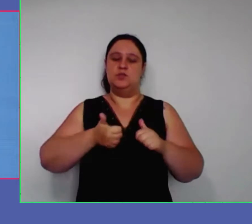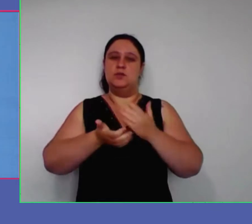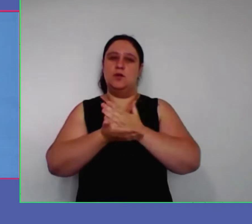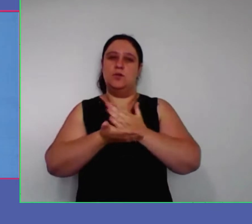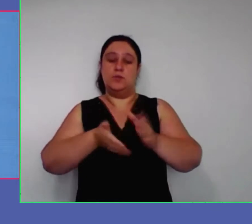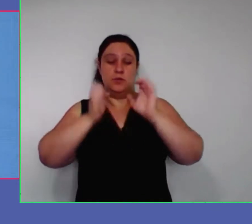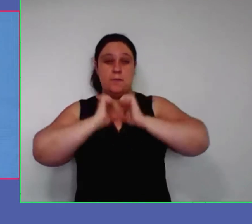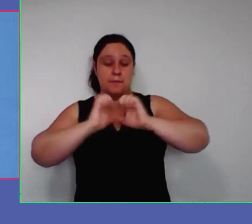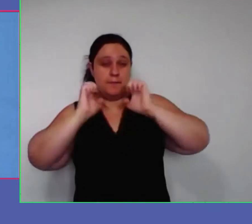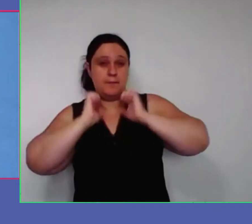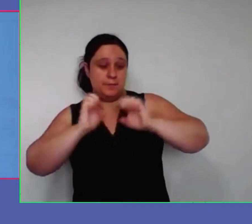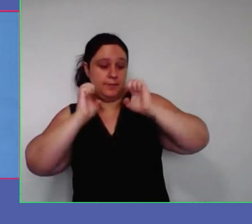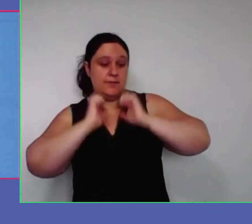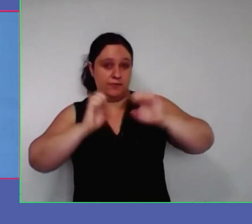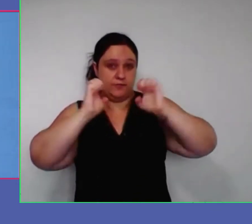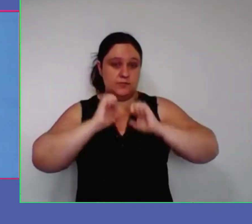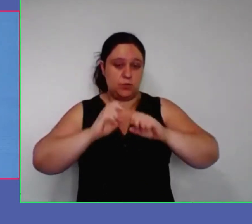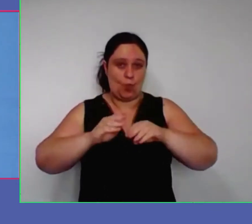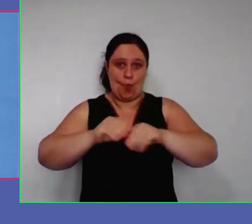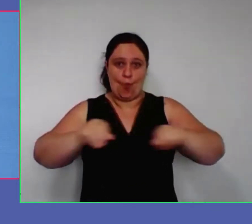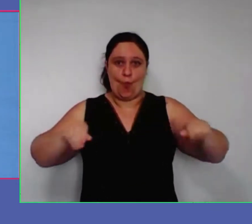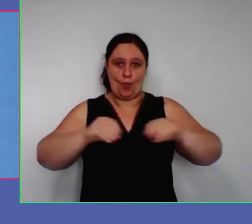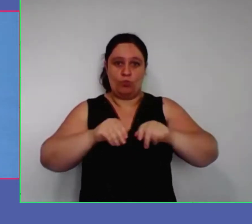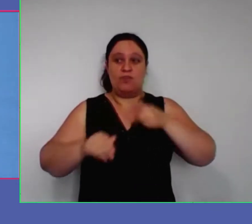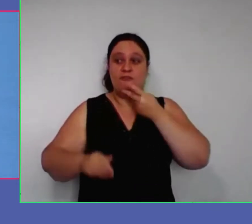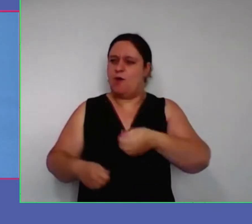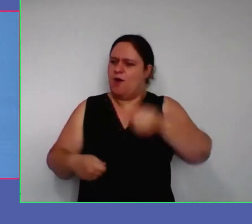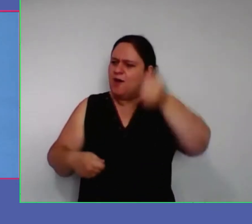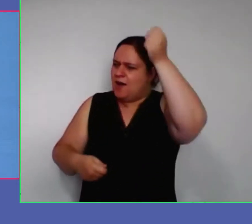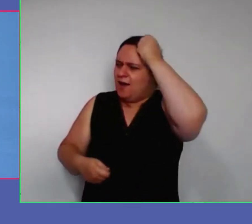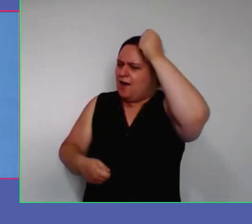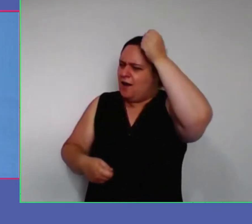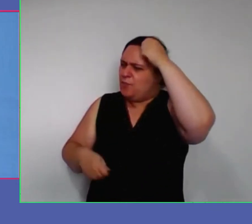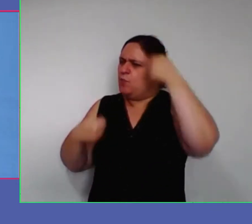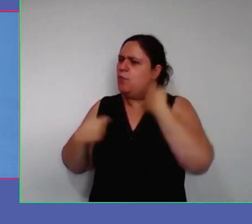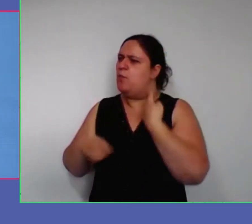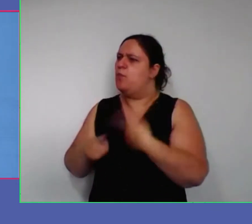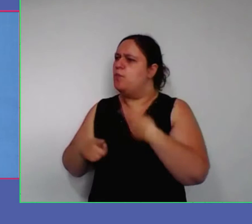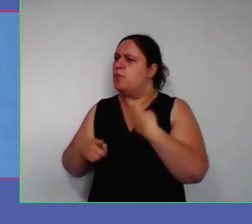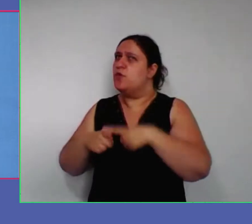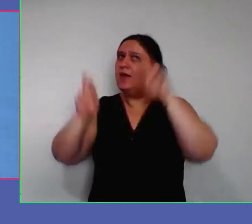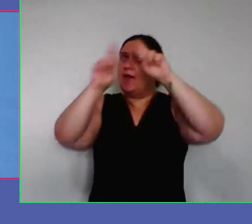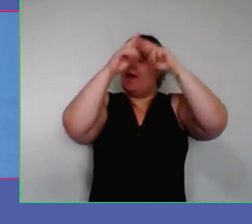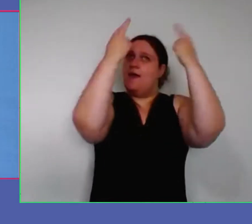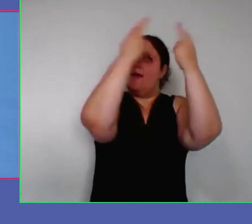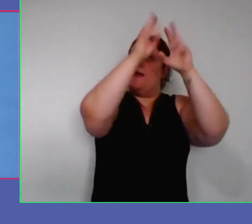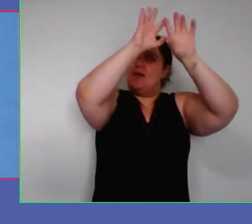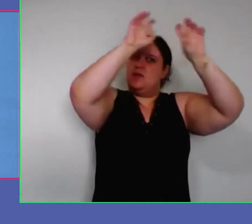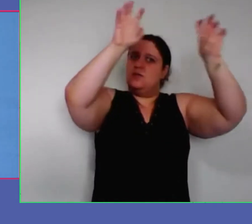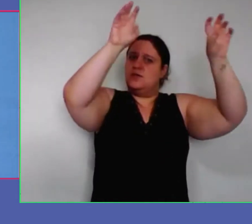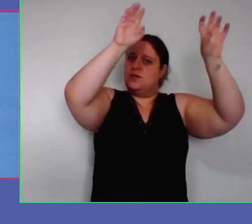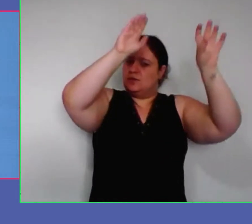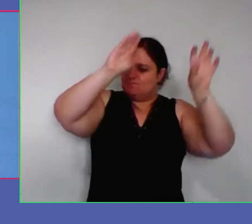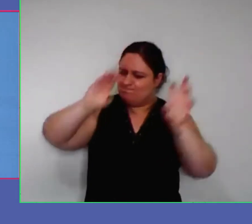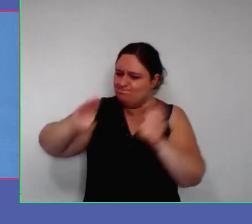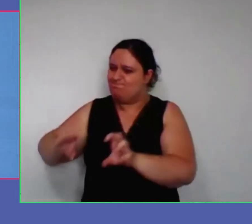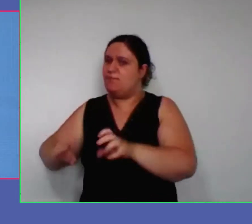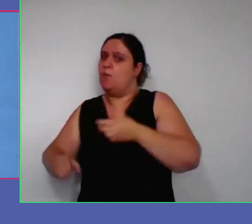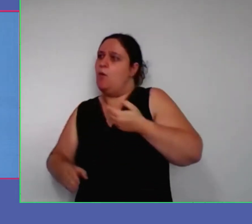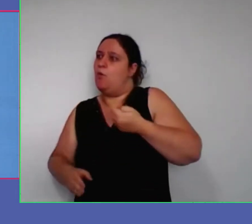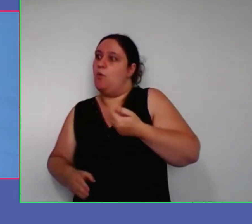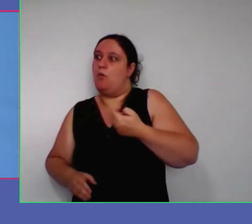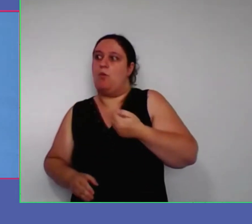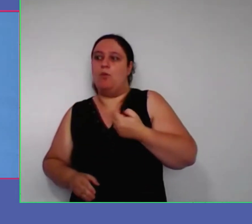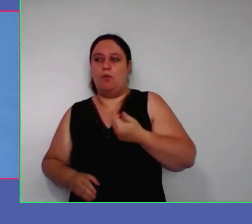dizia: arrependei-vos, porque está próximo o reino dos céus. Assim